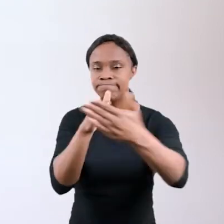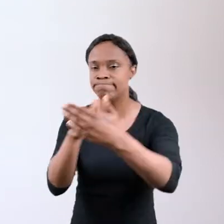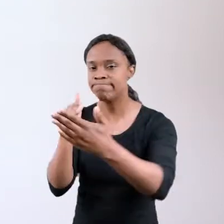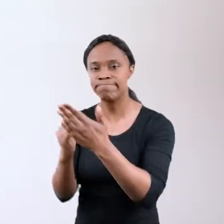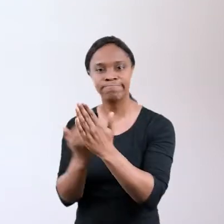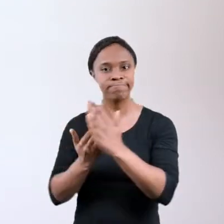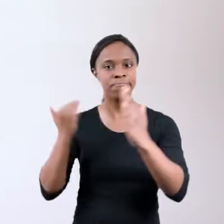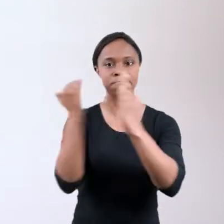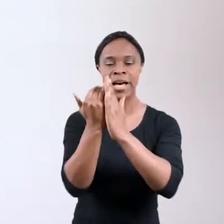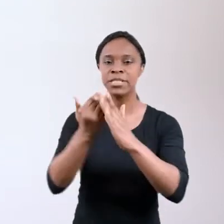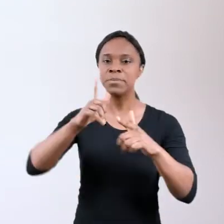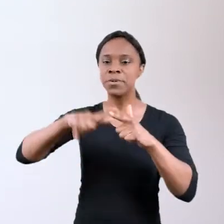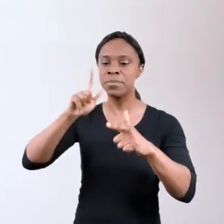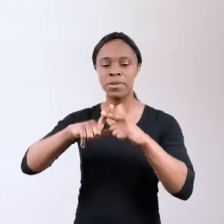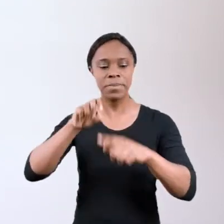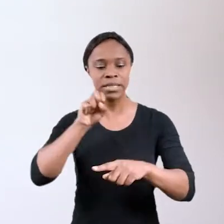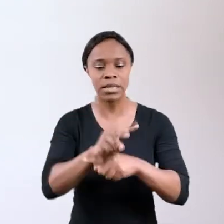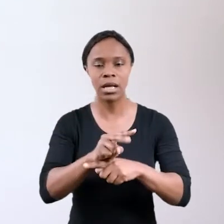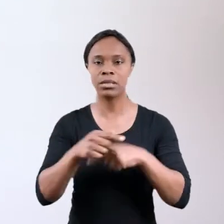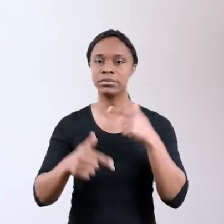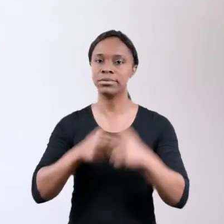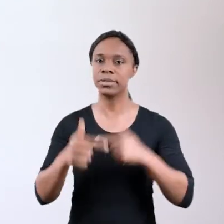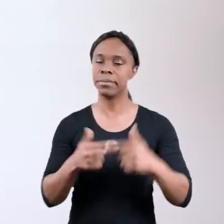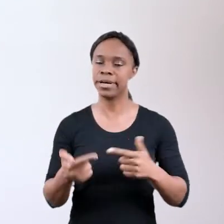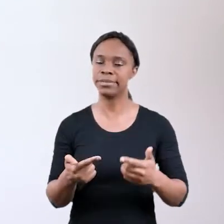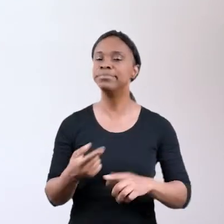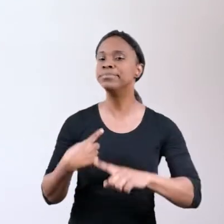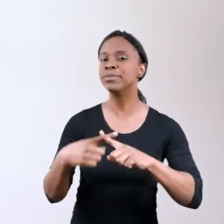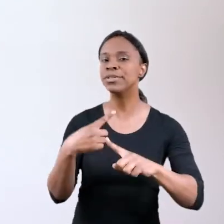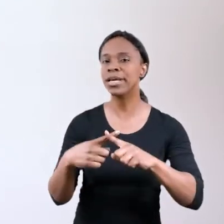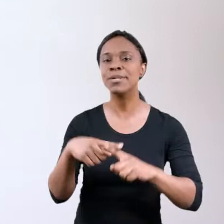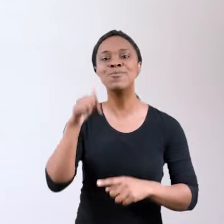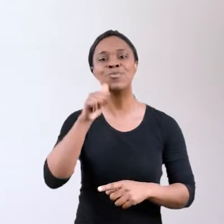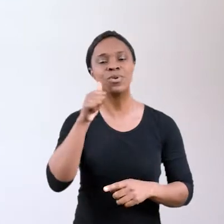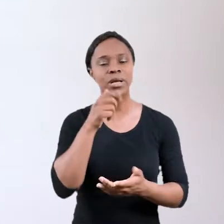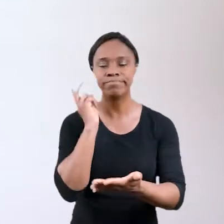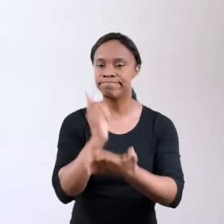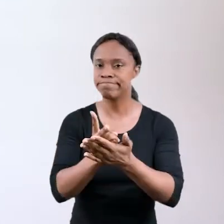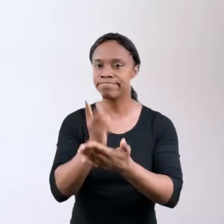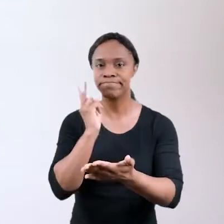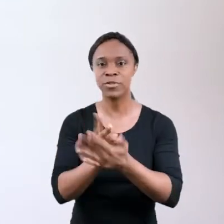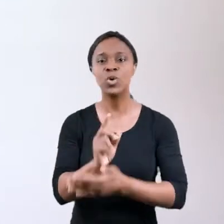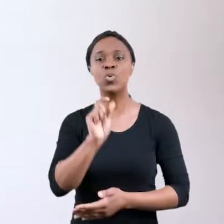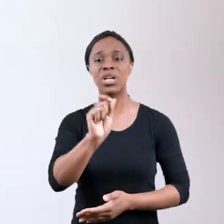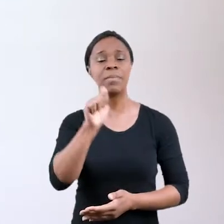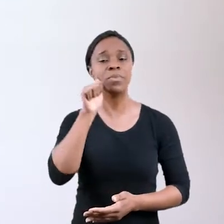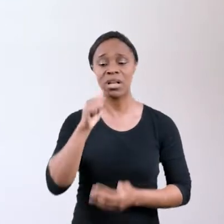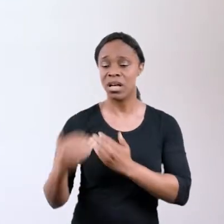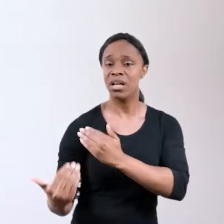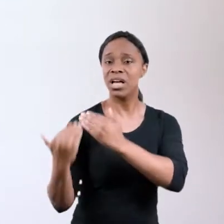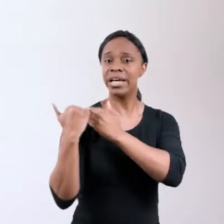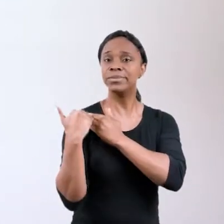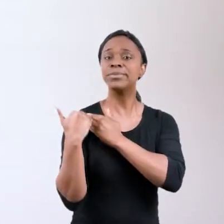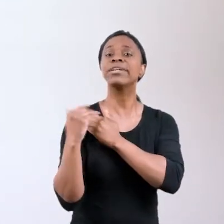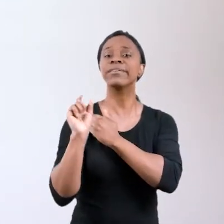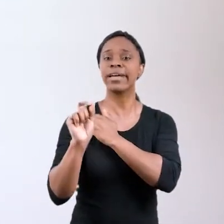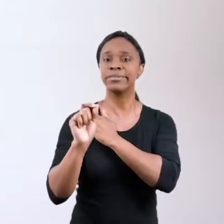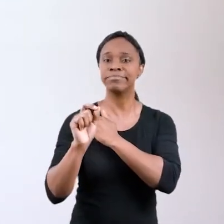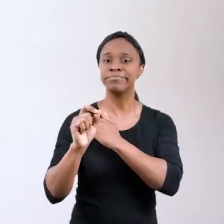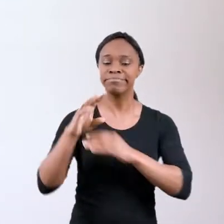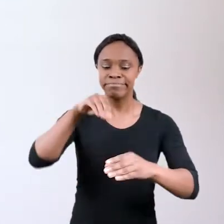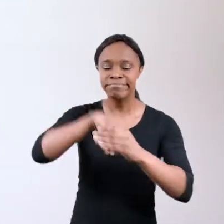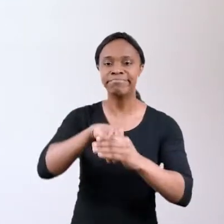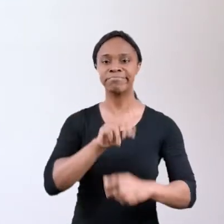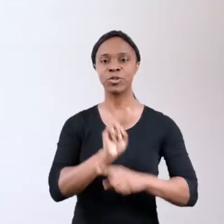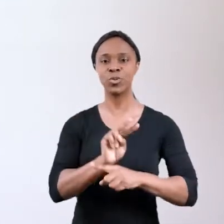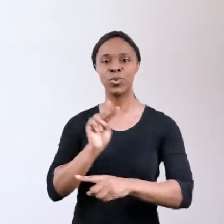adicionais para ingressar no mercado de trabalho. Isso porque elas continuam sendo consideradas as responsáveis pelas atividades de